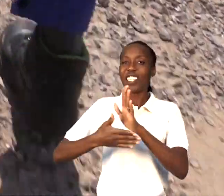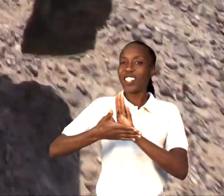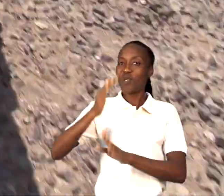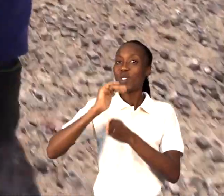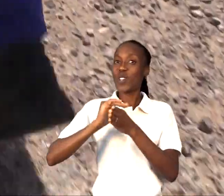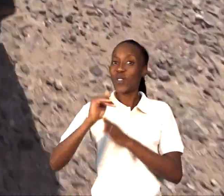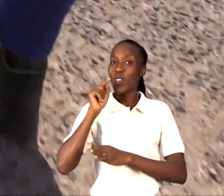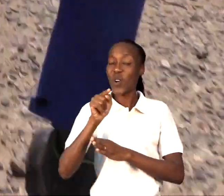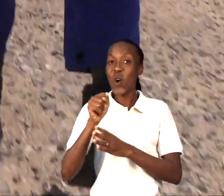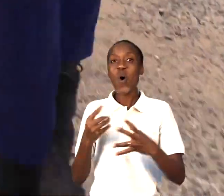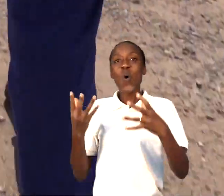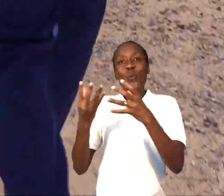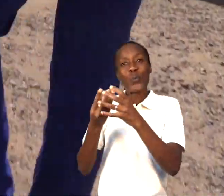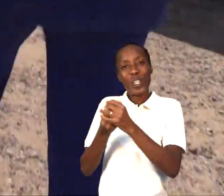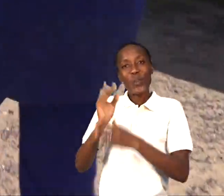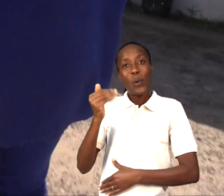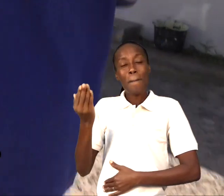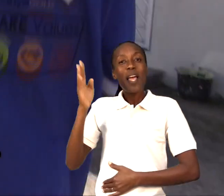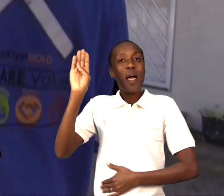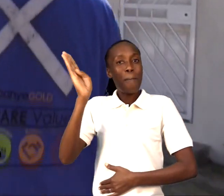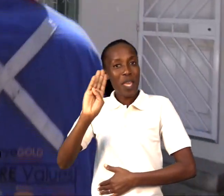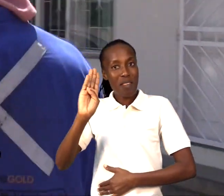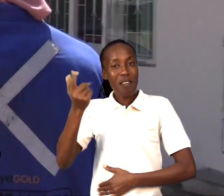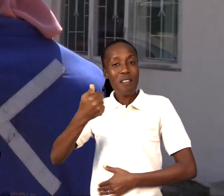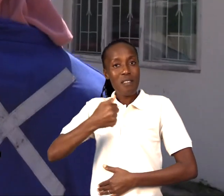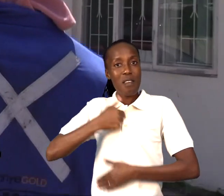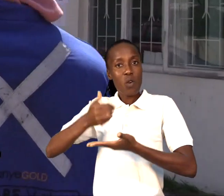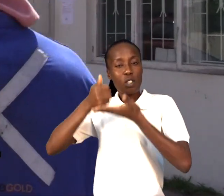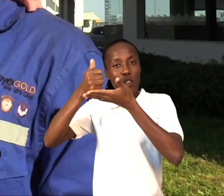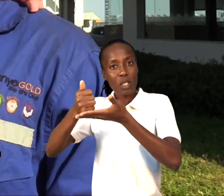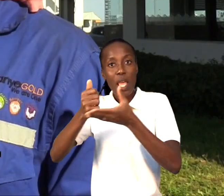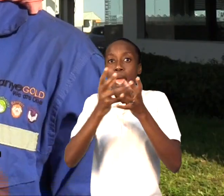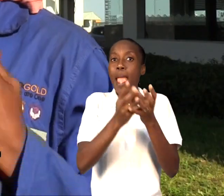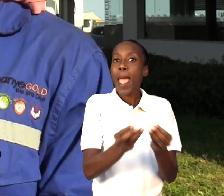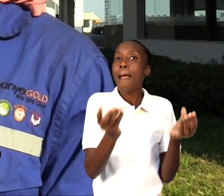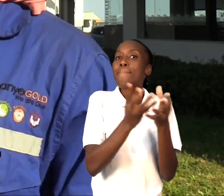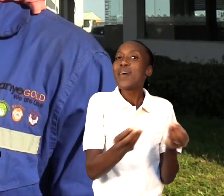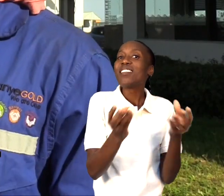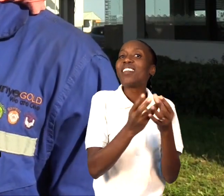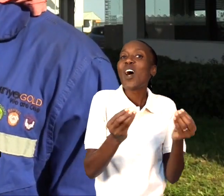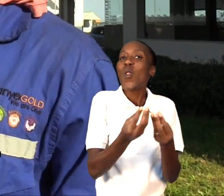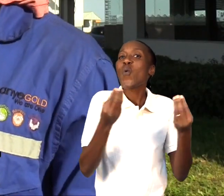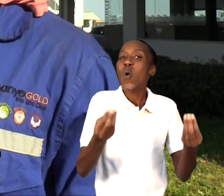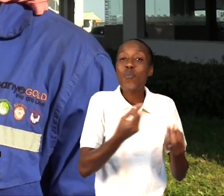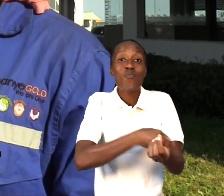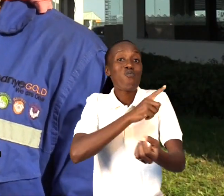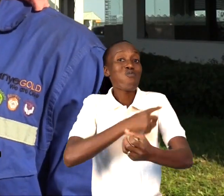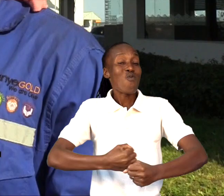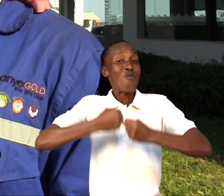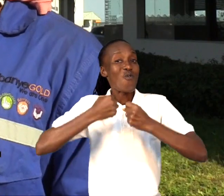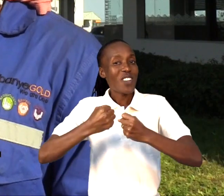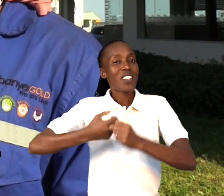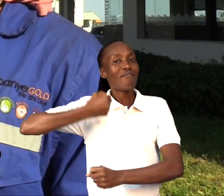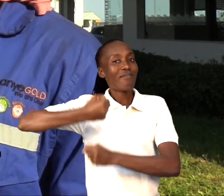estava nesse processo, que são os Unidos pela Beira. Aí eu já pude dar o apoio material, mas em termos de